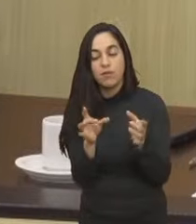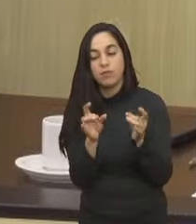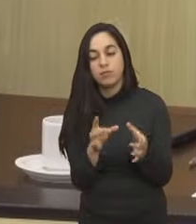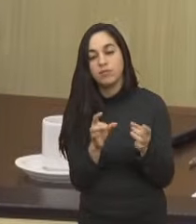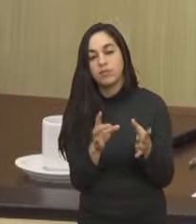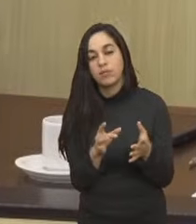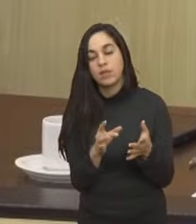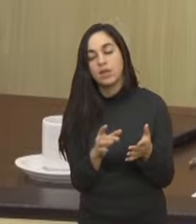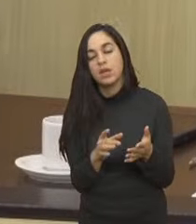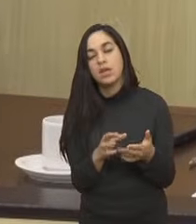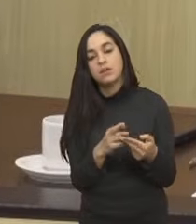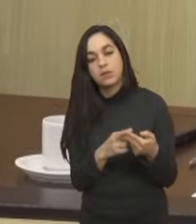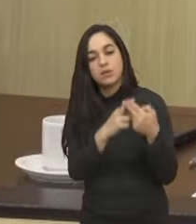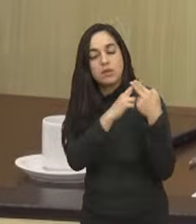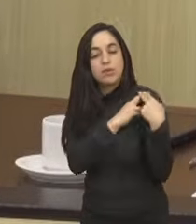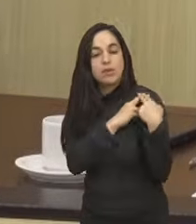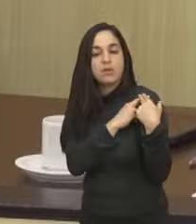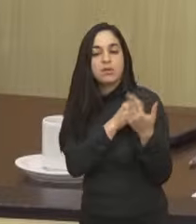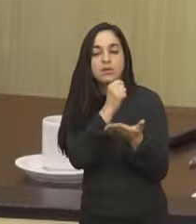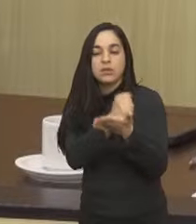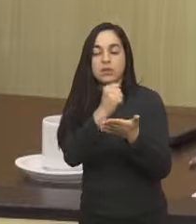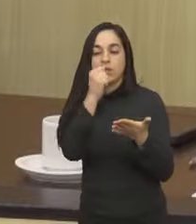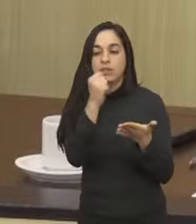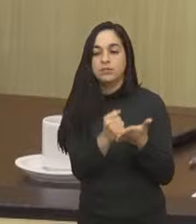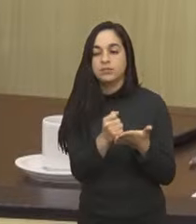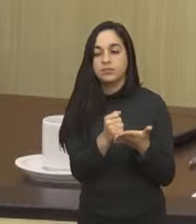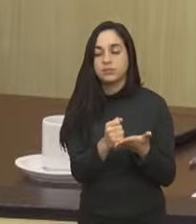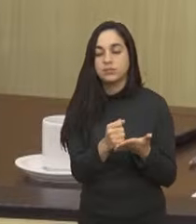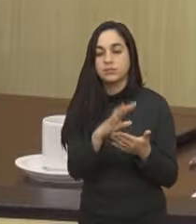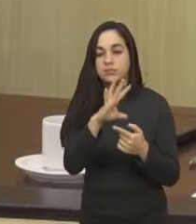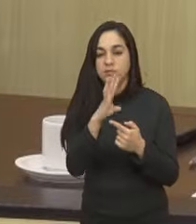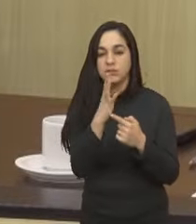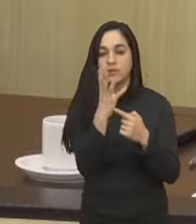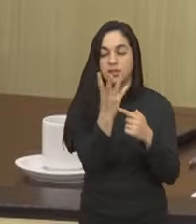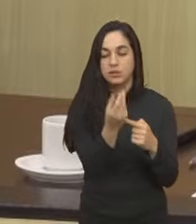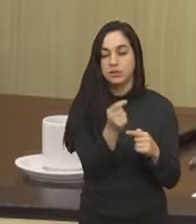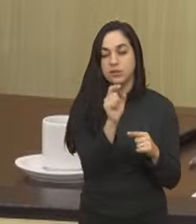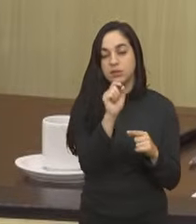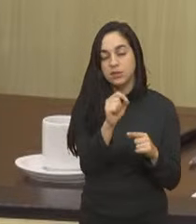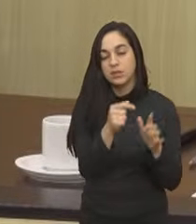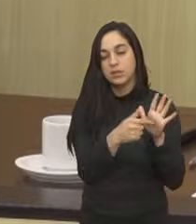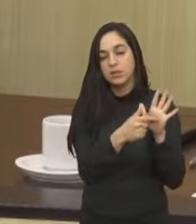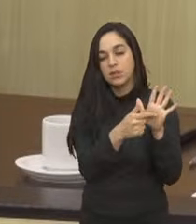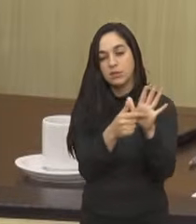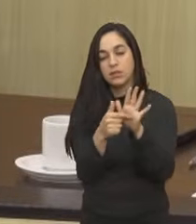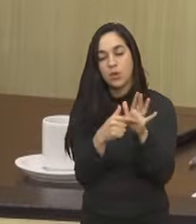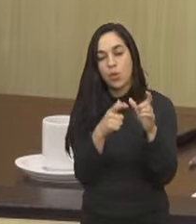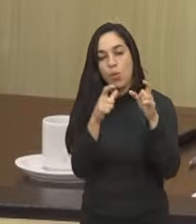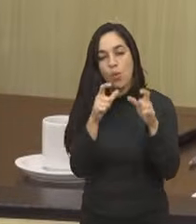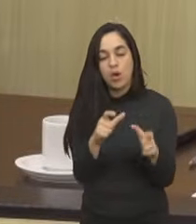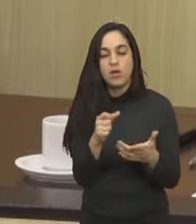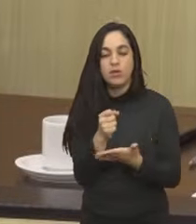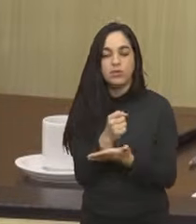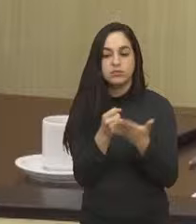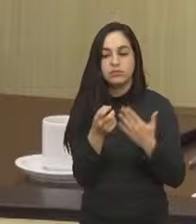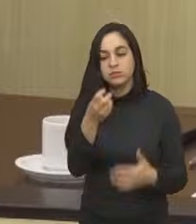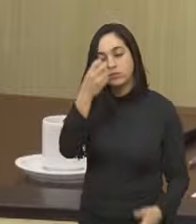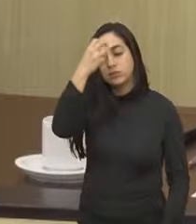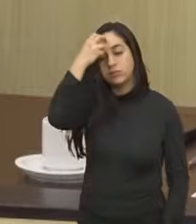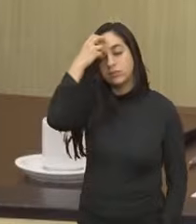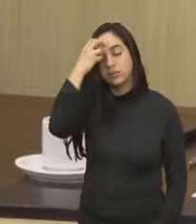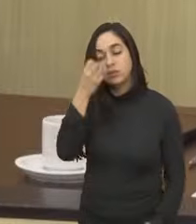pela contratação e pagamento de parte dos artistas que se apresentaram no espaço da Fundação Cultural?